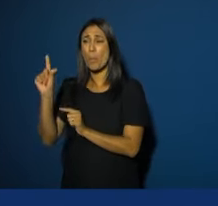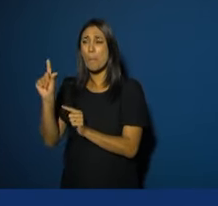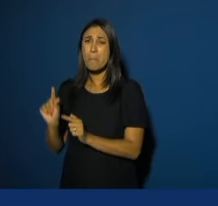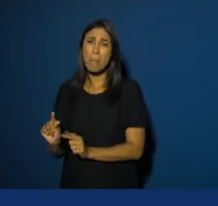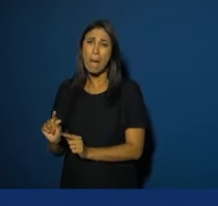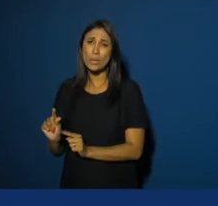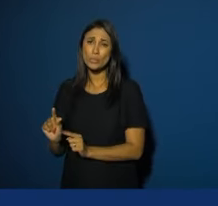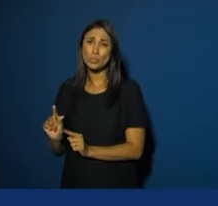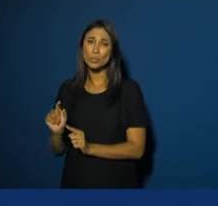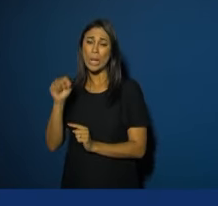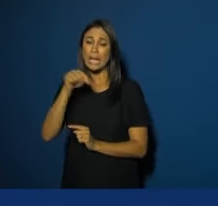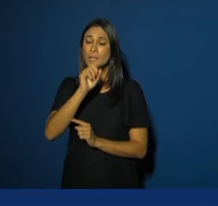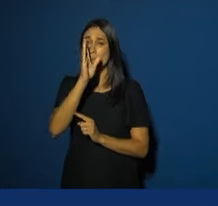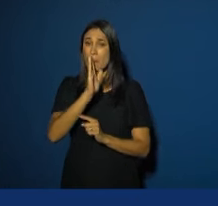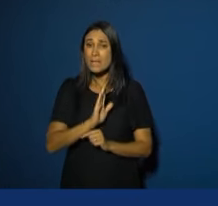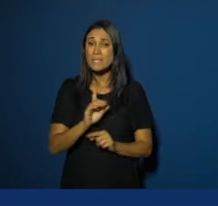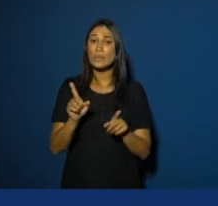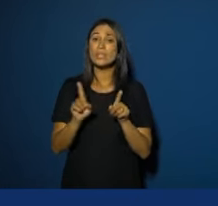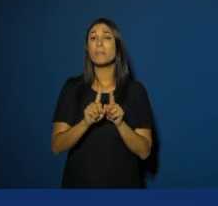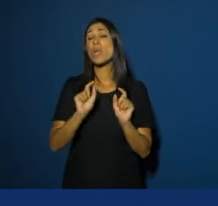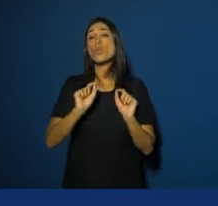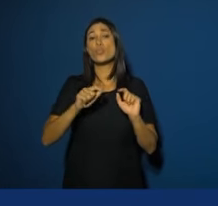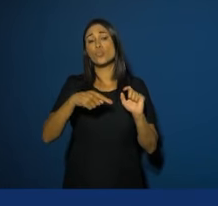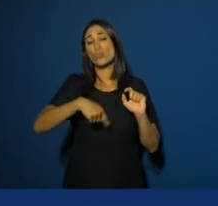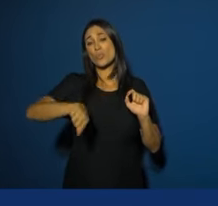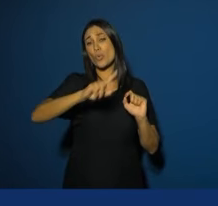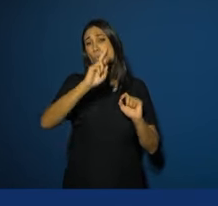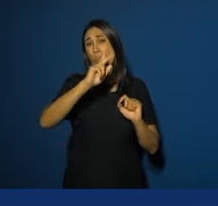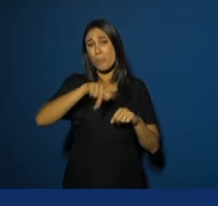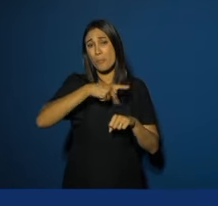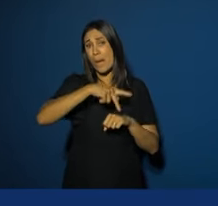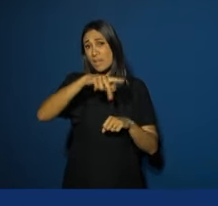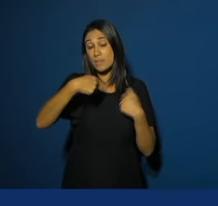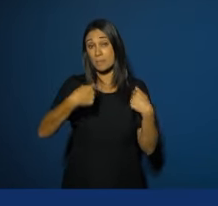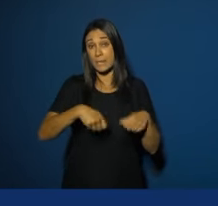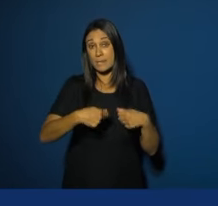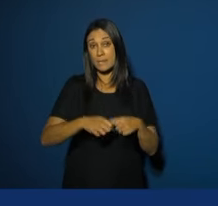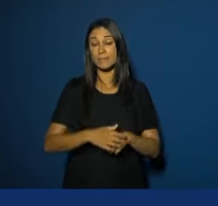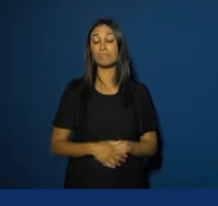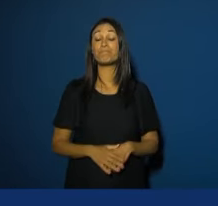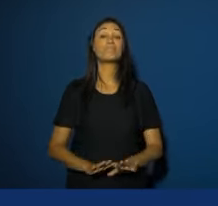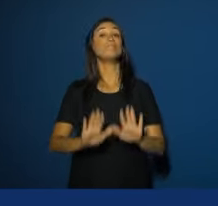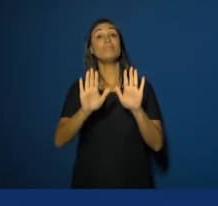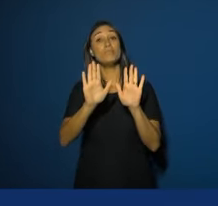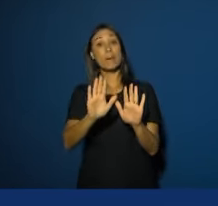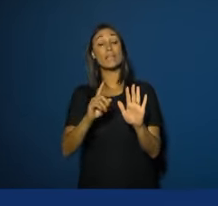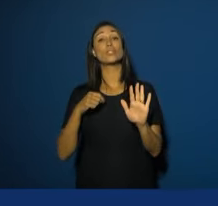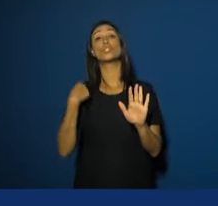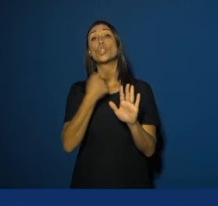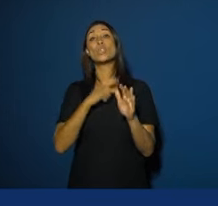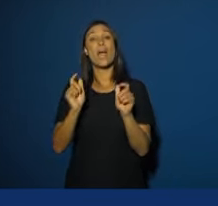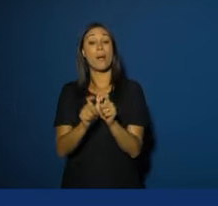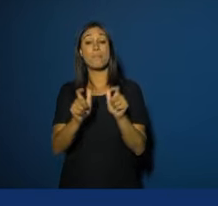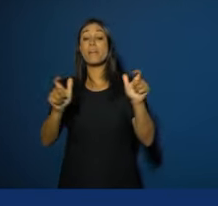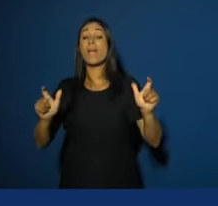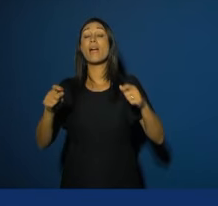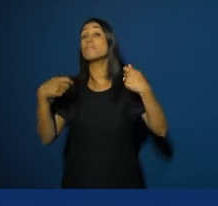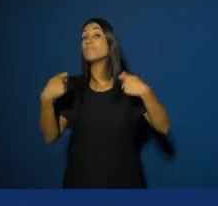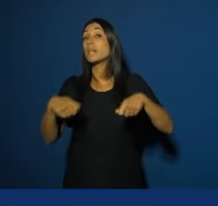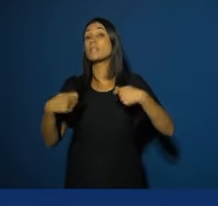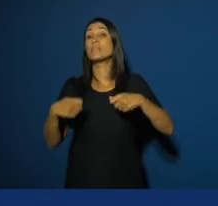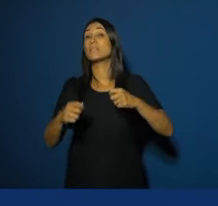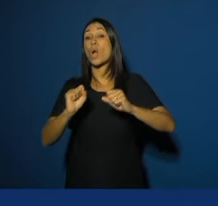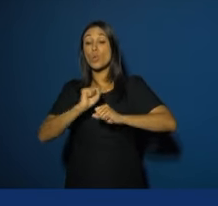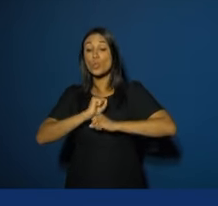baixo para o Brasil e para as necessidades do país Mas além disso a gente precisa ampliar os esforços da